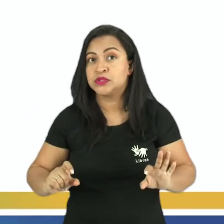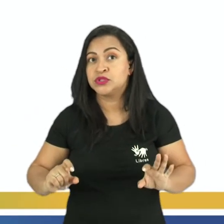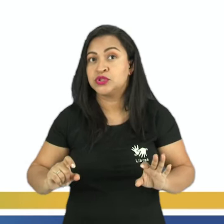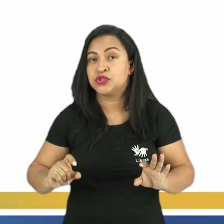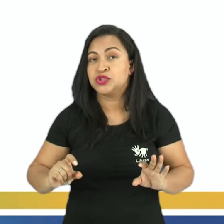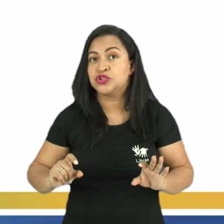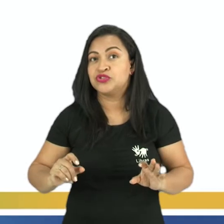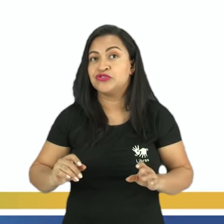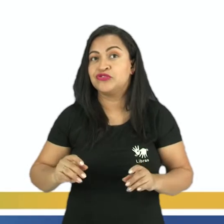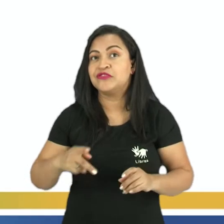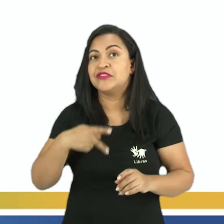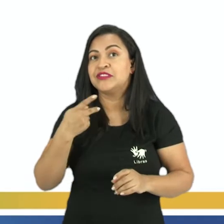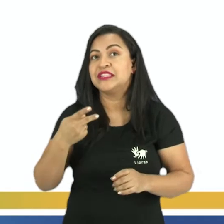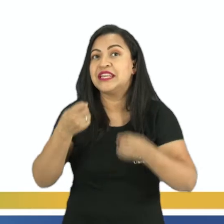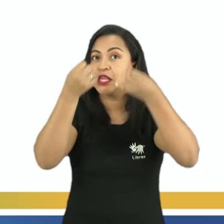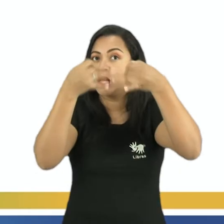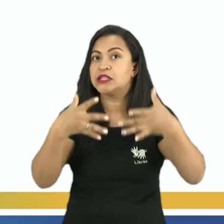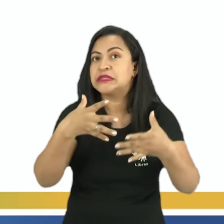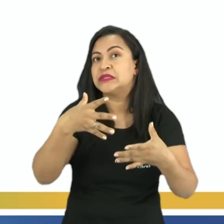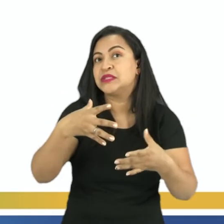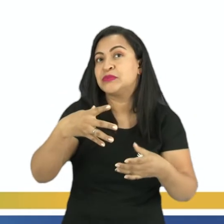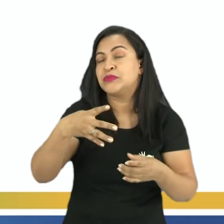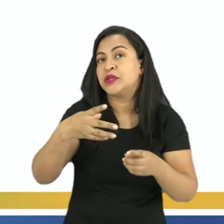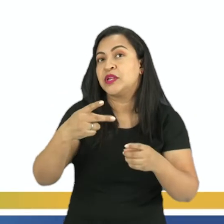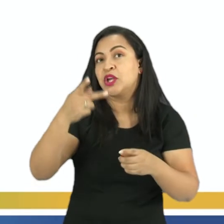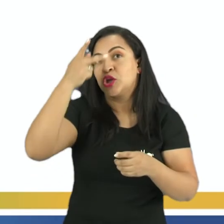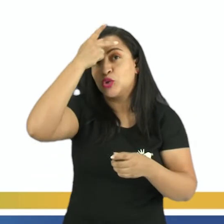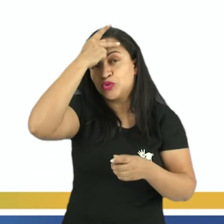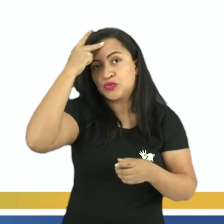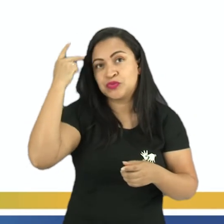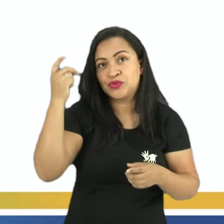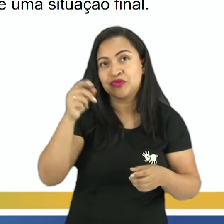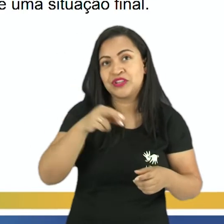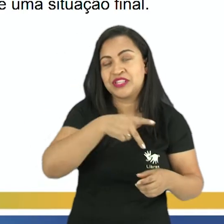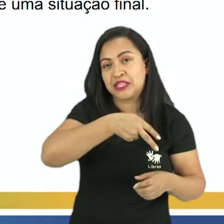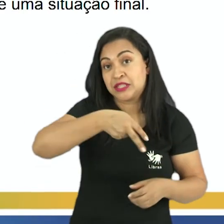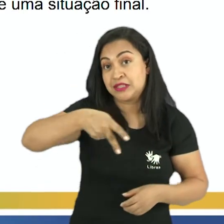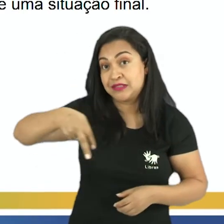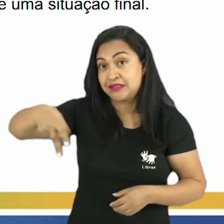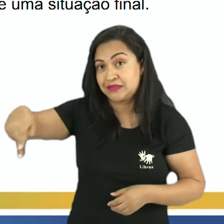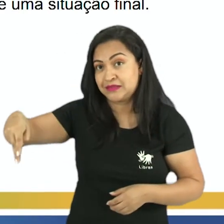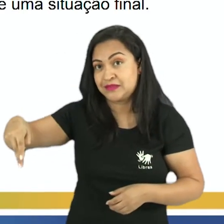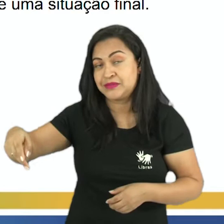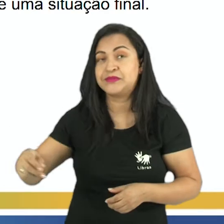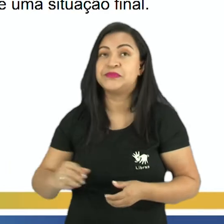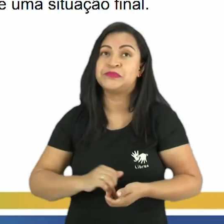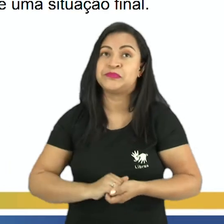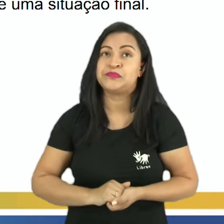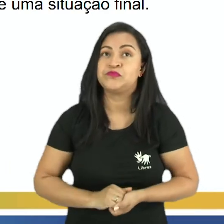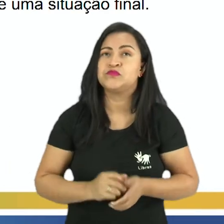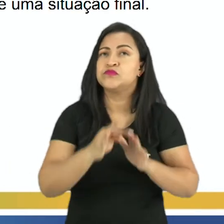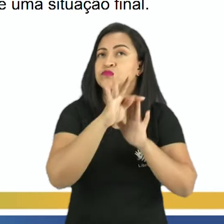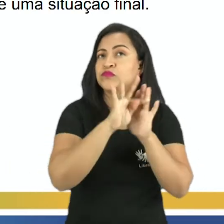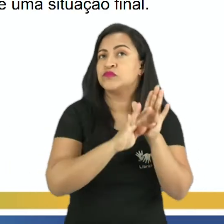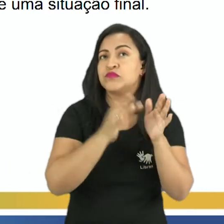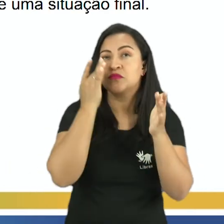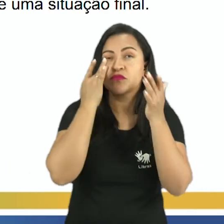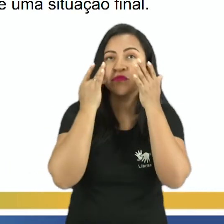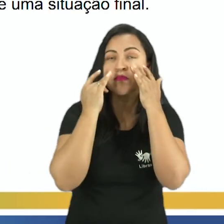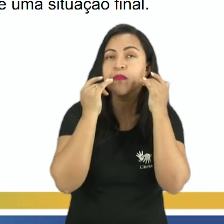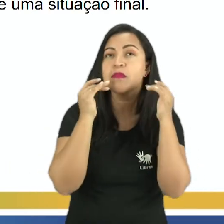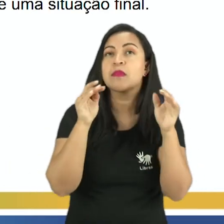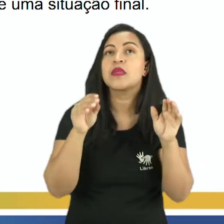os dois têm que sair para que João e Maria entrem, ok? O texto dramático